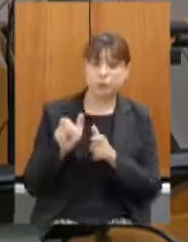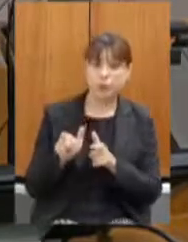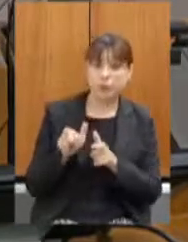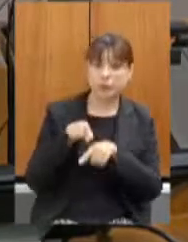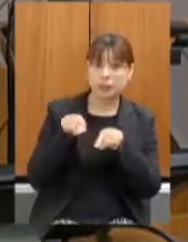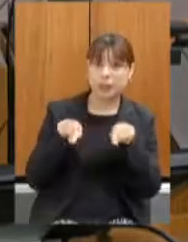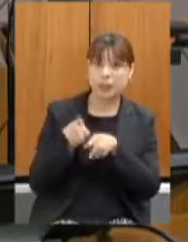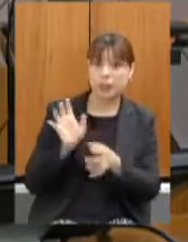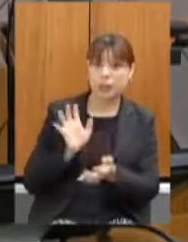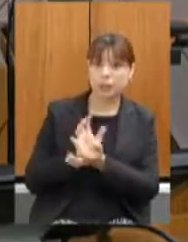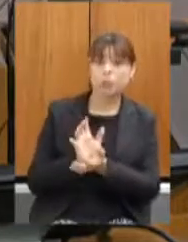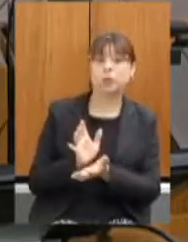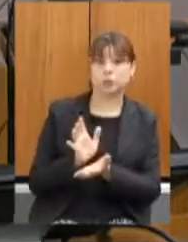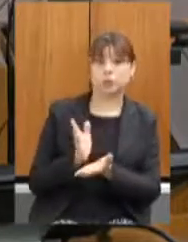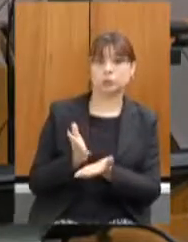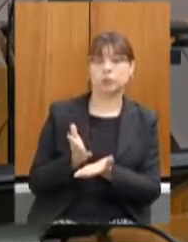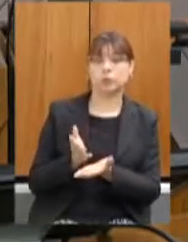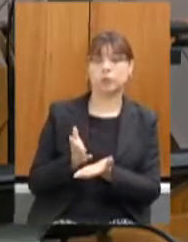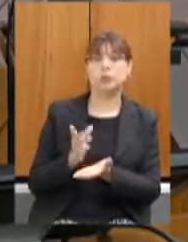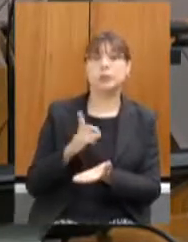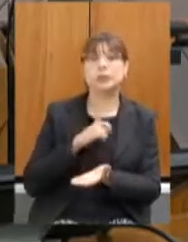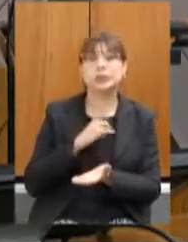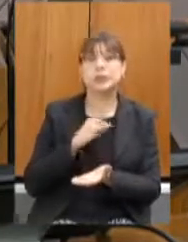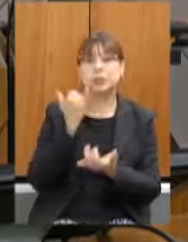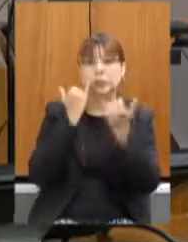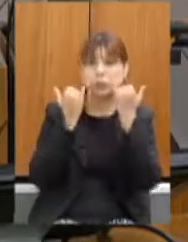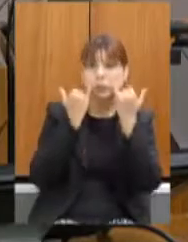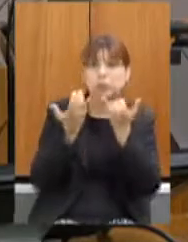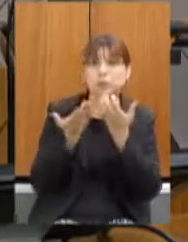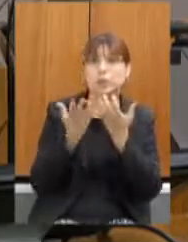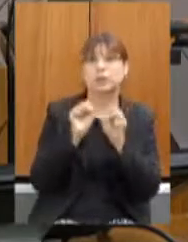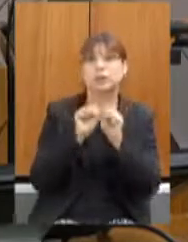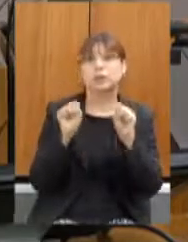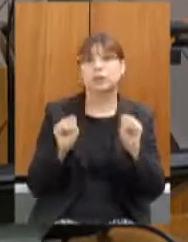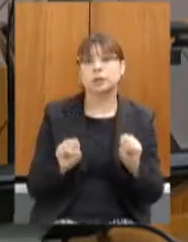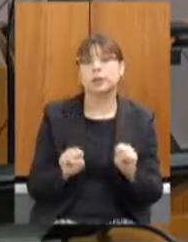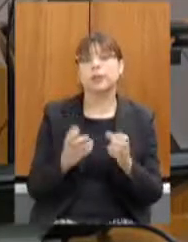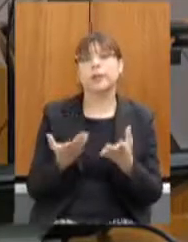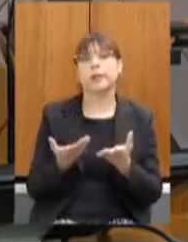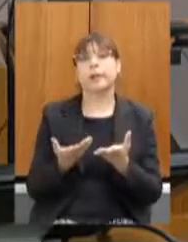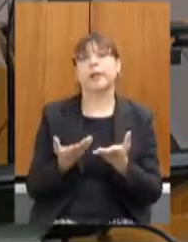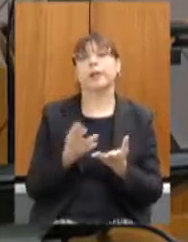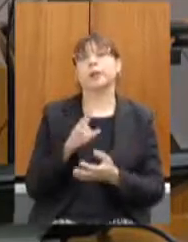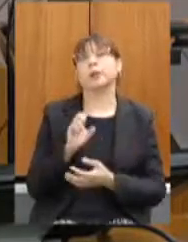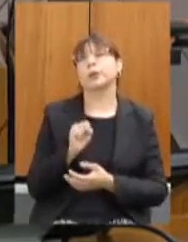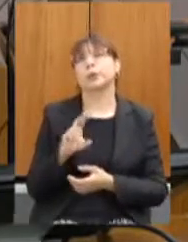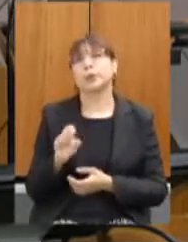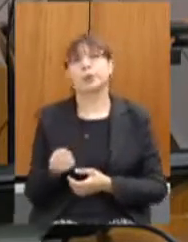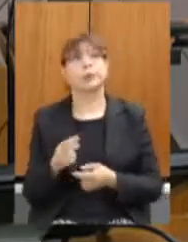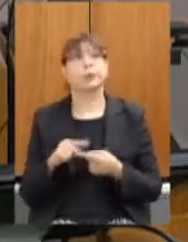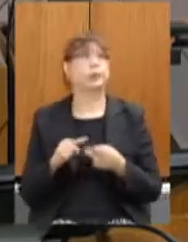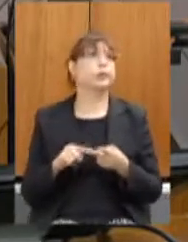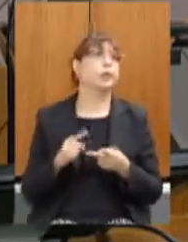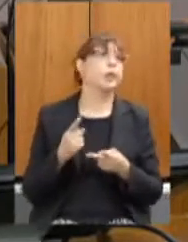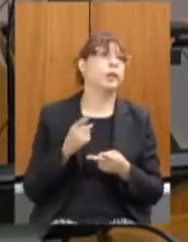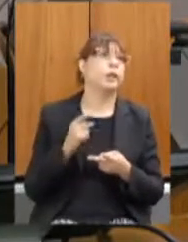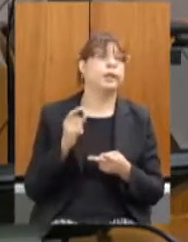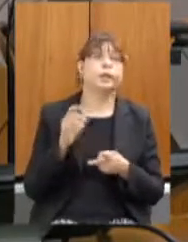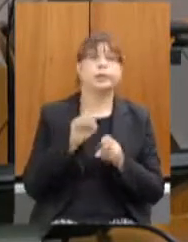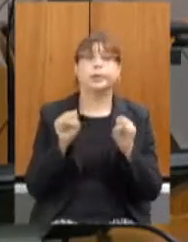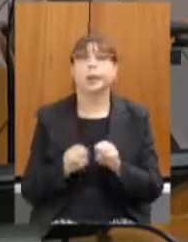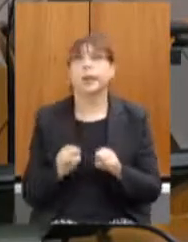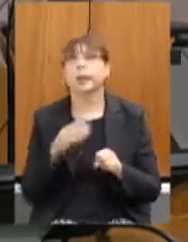ela consolida também dados de diversos sistemas do Silvestre gripe SOS versus faço sistema de